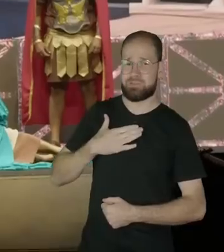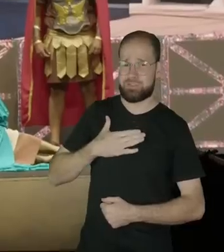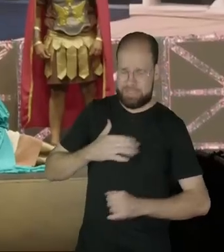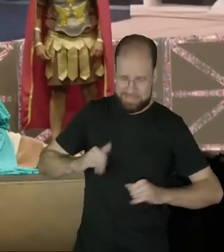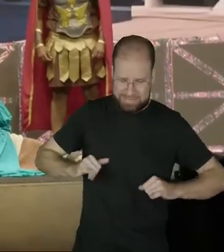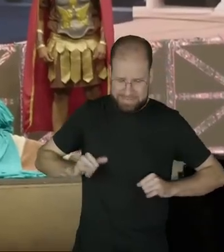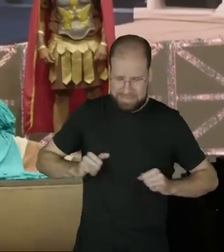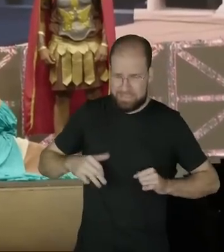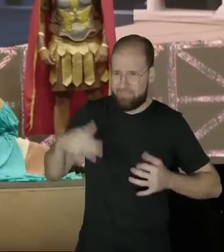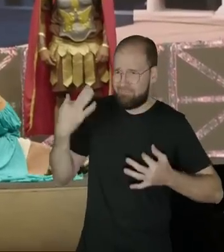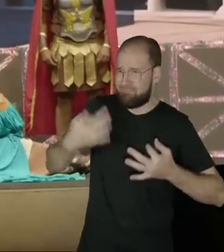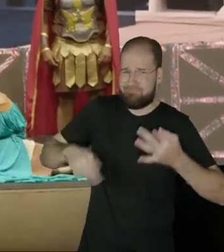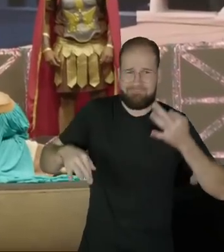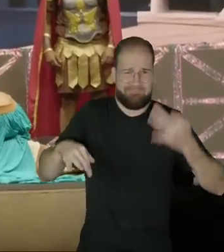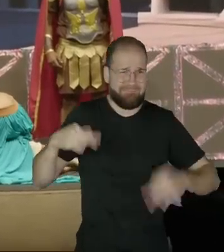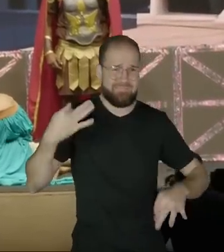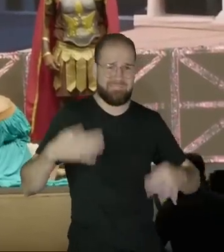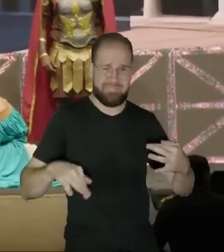Estou ferido.